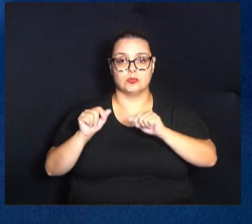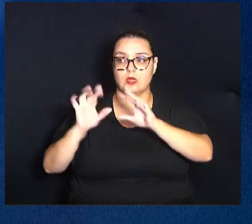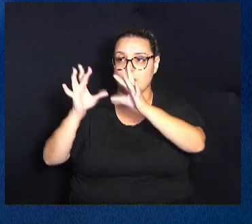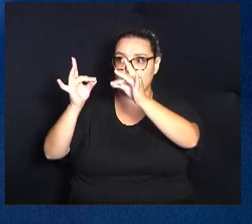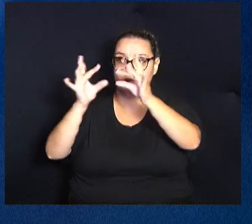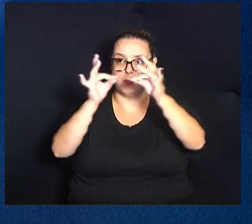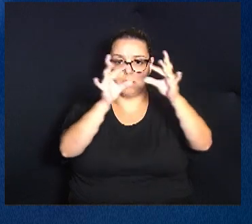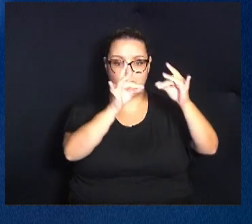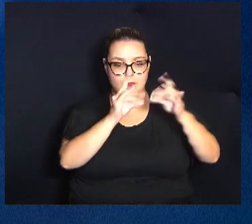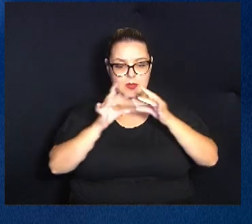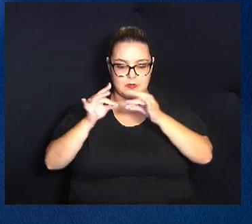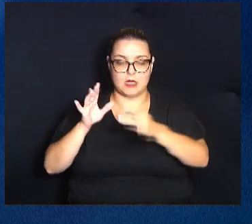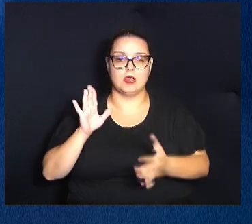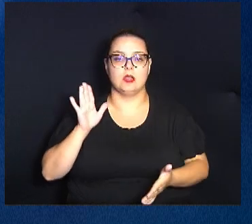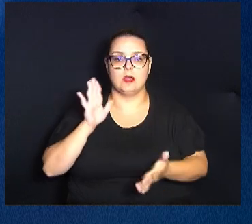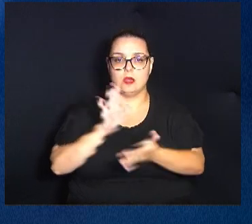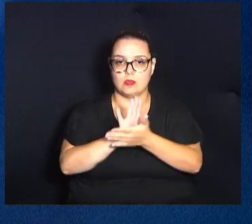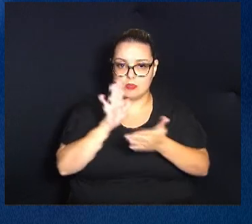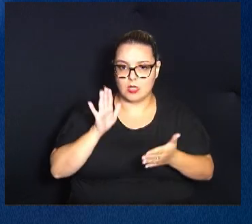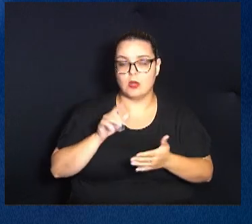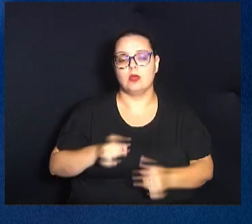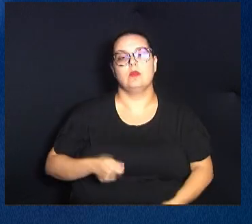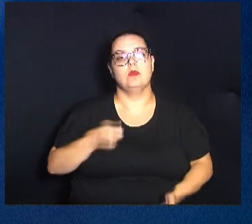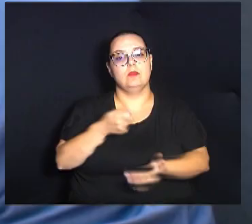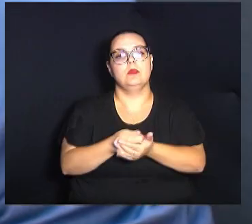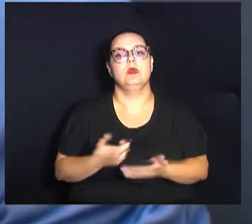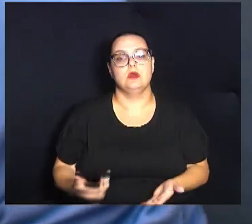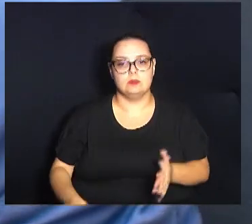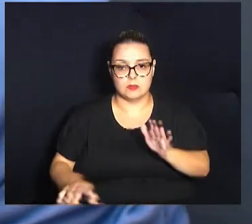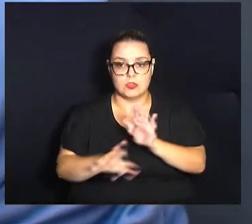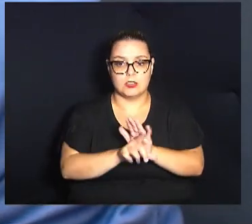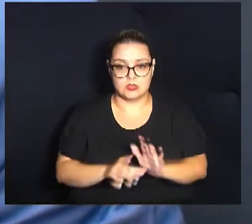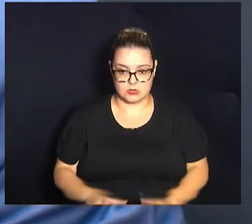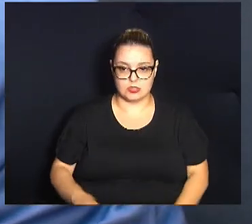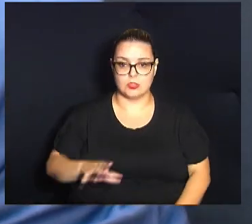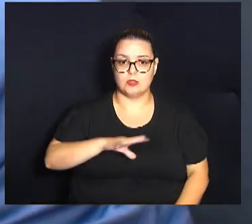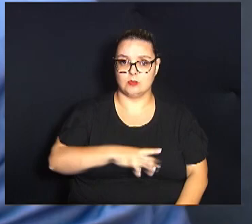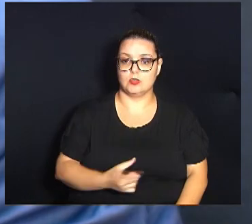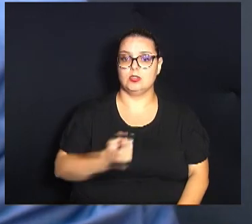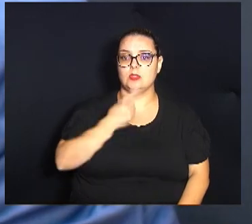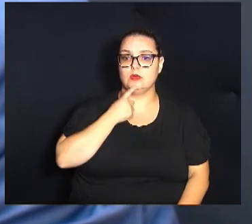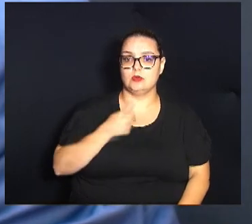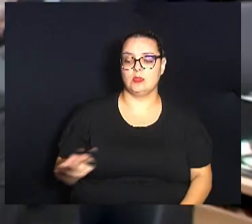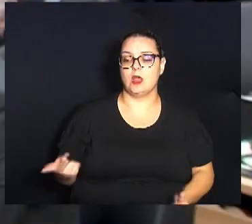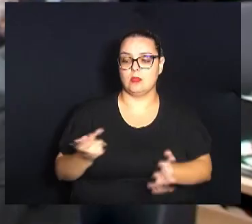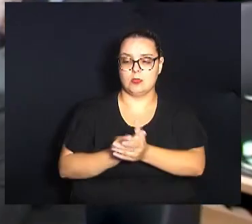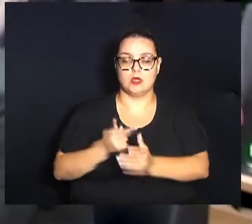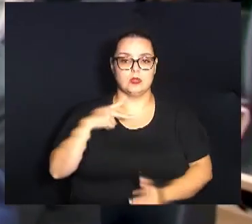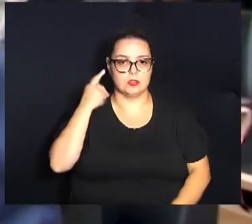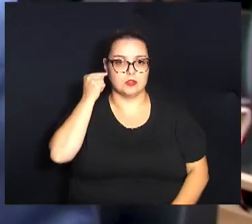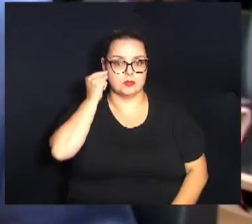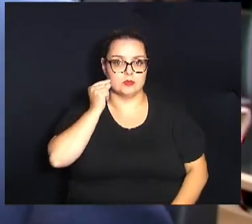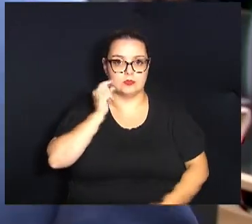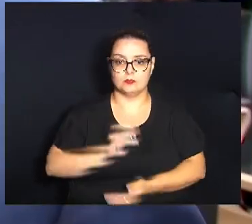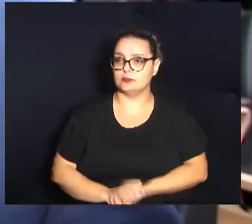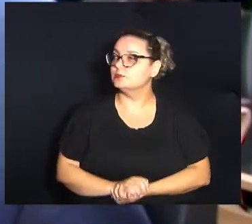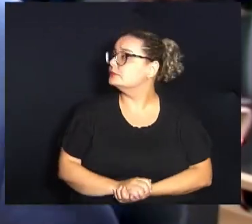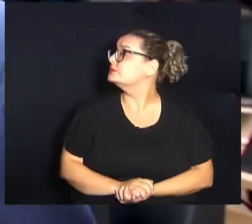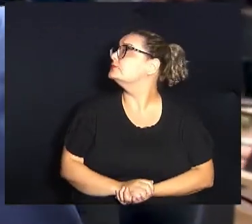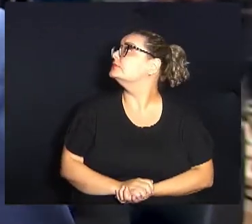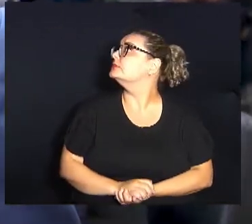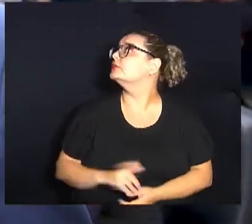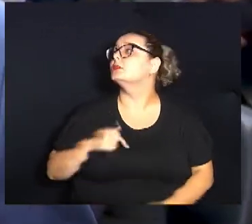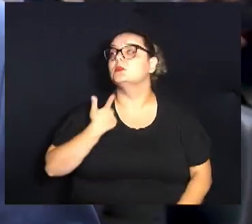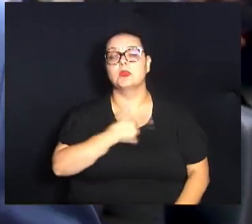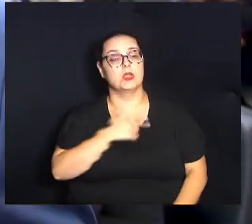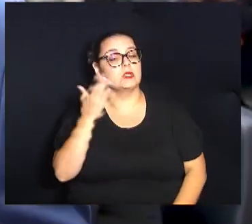afixação obrigatória contidas na legislação municipal, foi protocolada pelo vereador Marcelo Silva. A gente sabe que